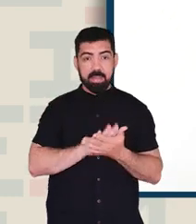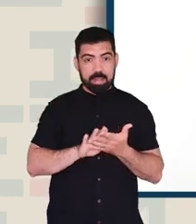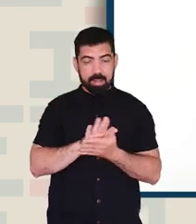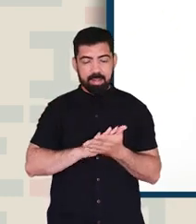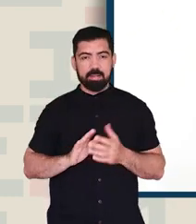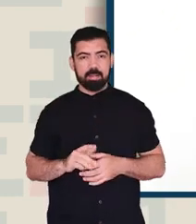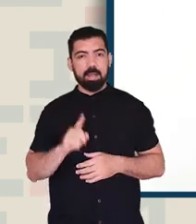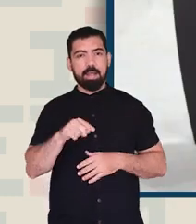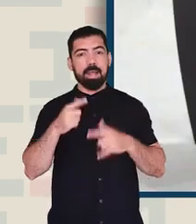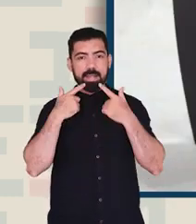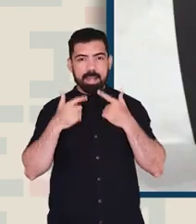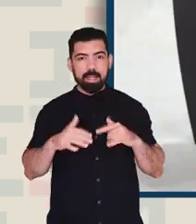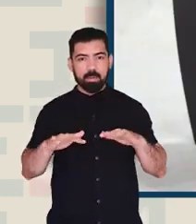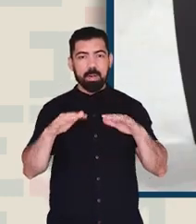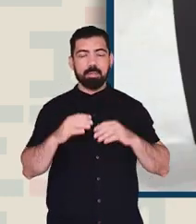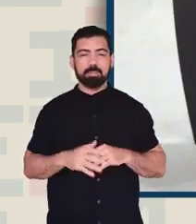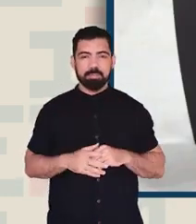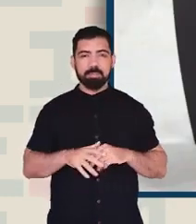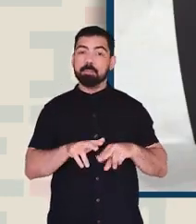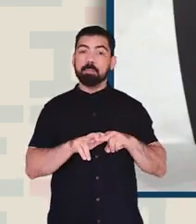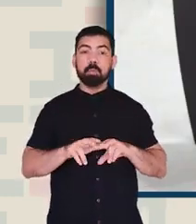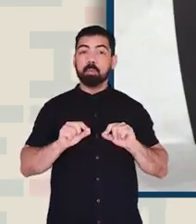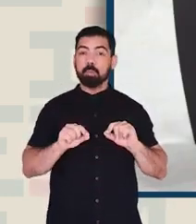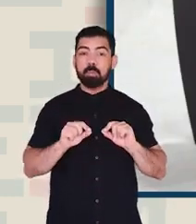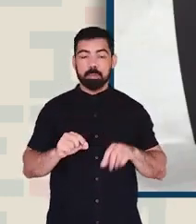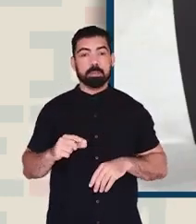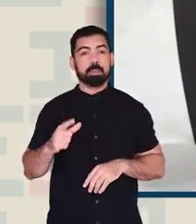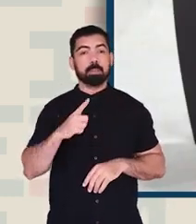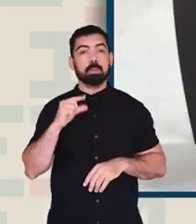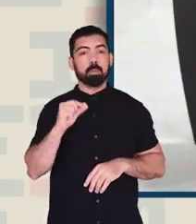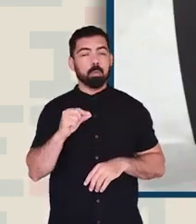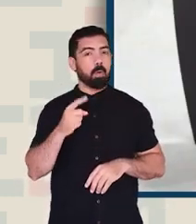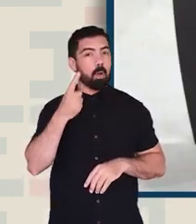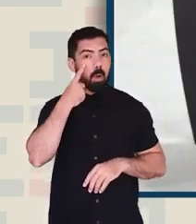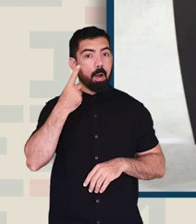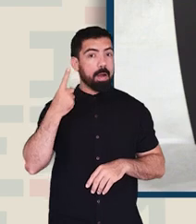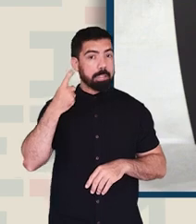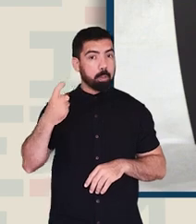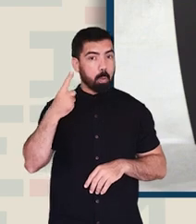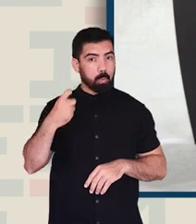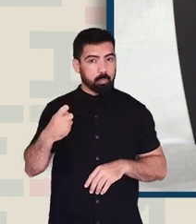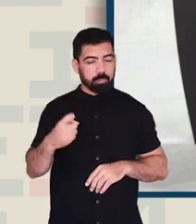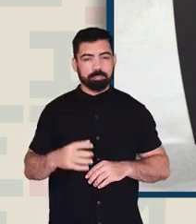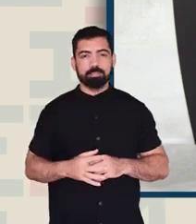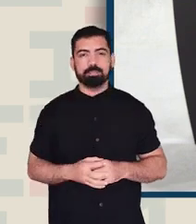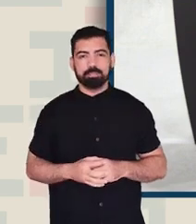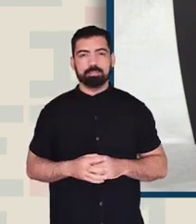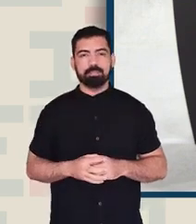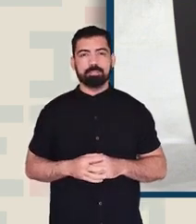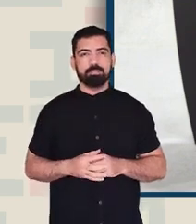aqui é um instrumento natural. E, naturalmente, ele tem essa sequência de sons aqui.